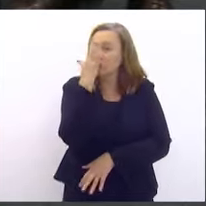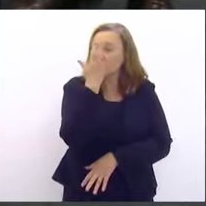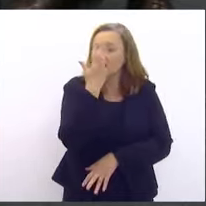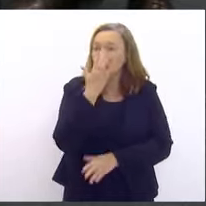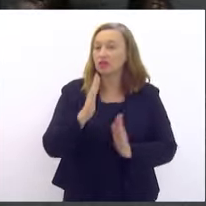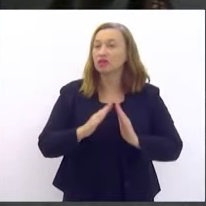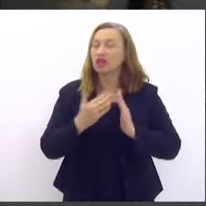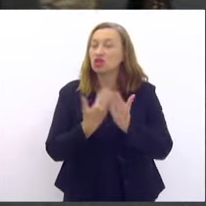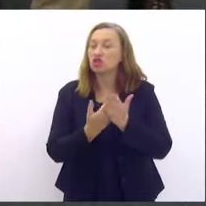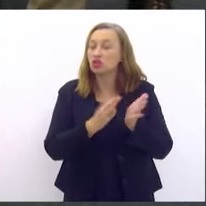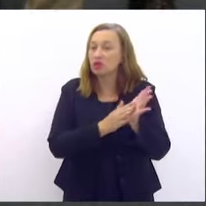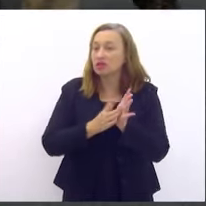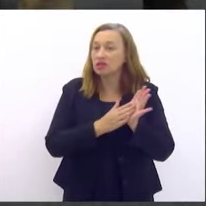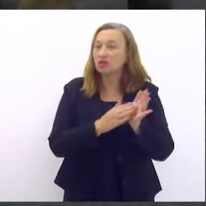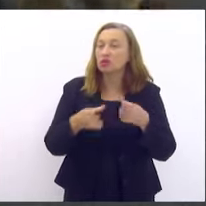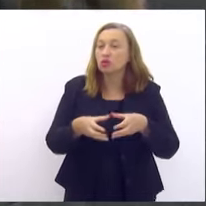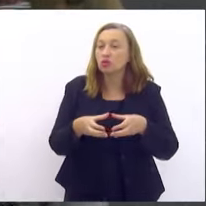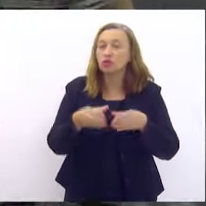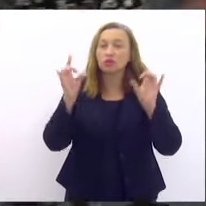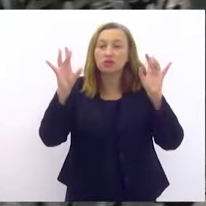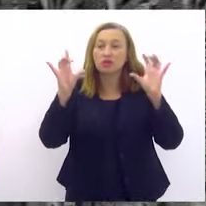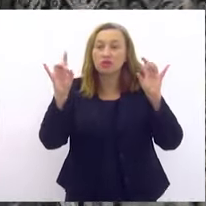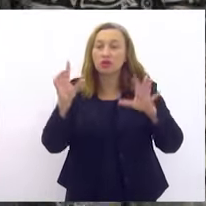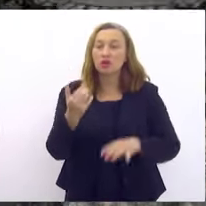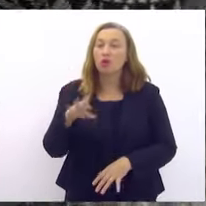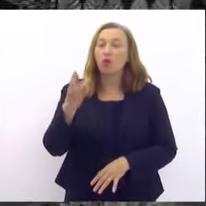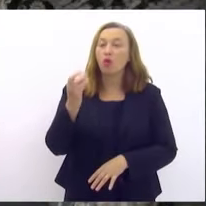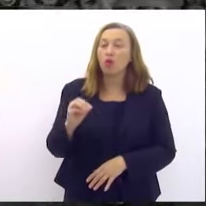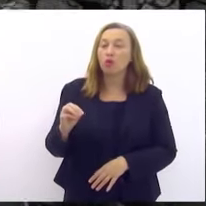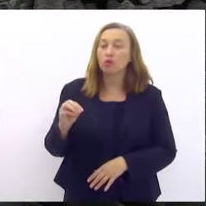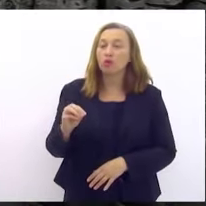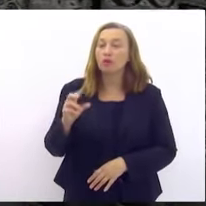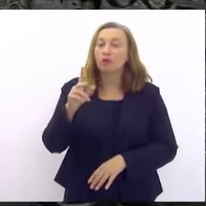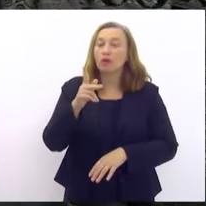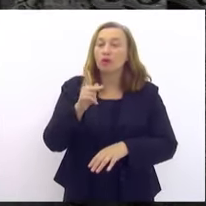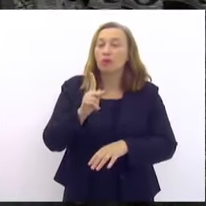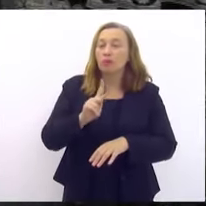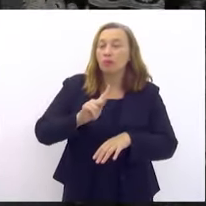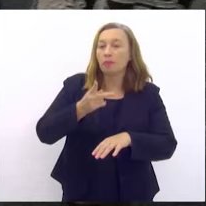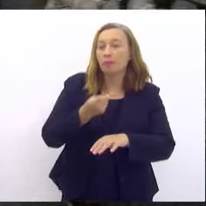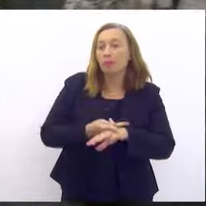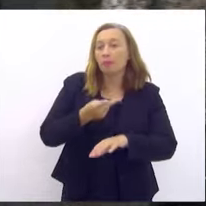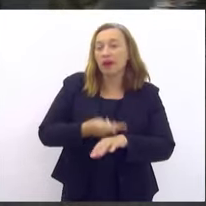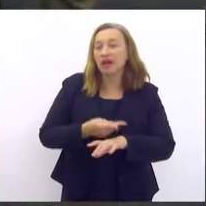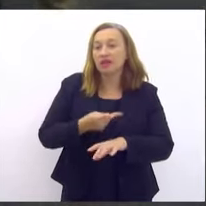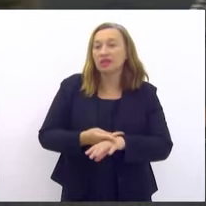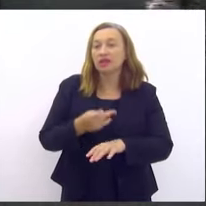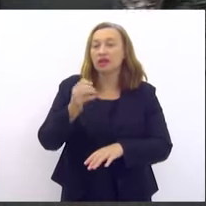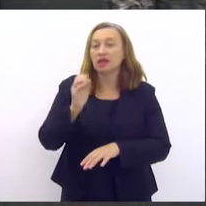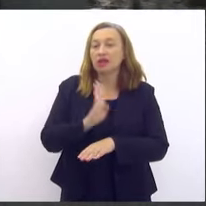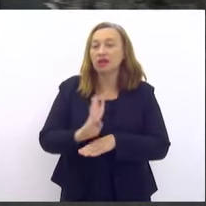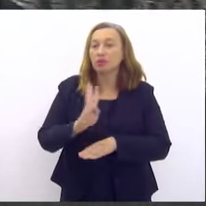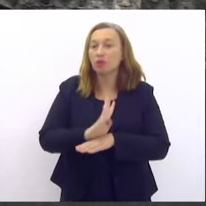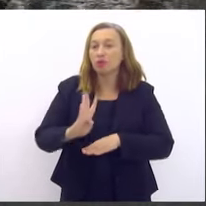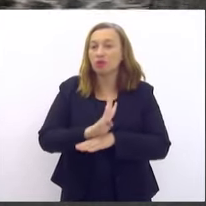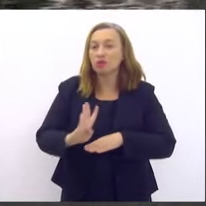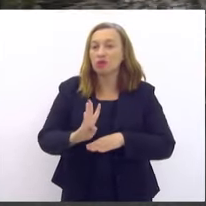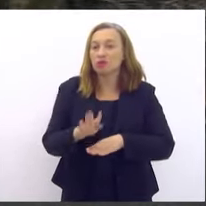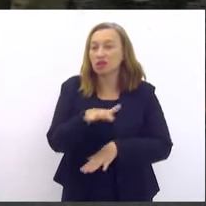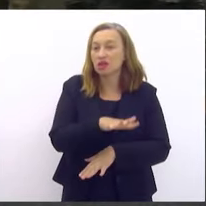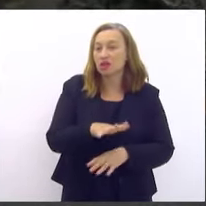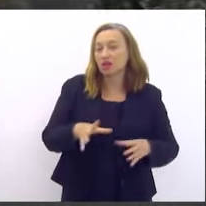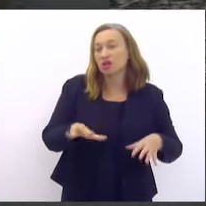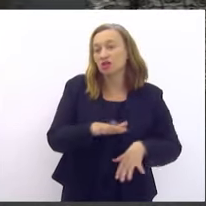escolas de samba do grupo especial série ouro prata e bronze escolas Mirins e que muito representam a